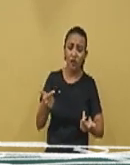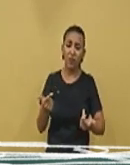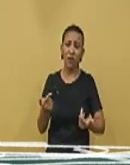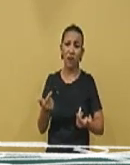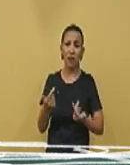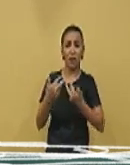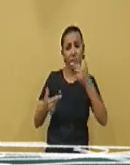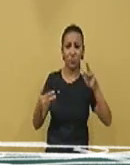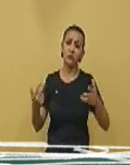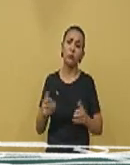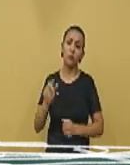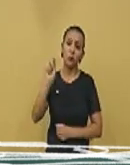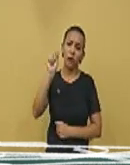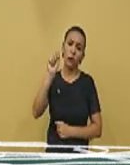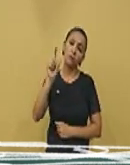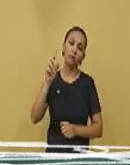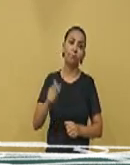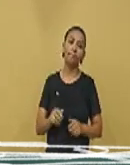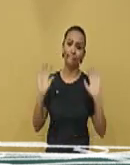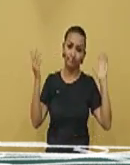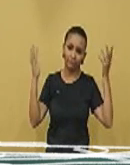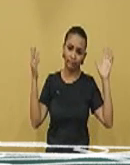almoxarifado.